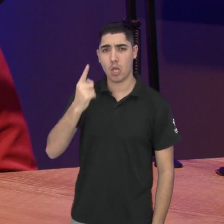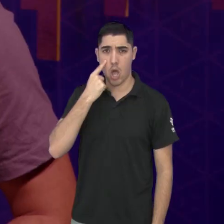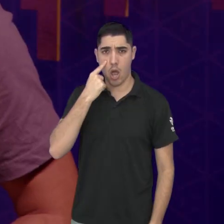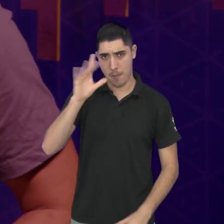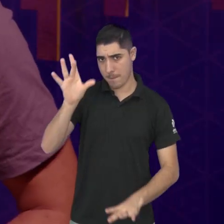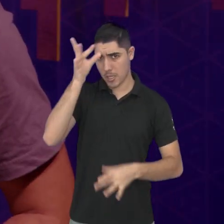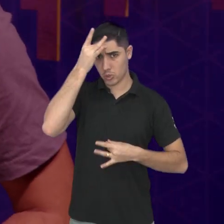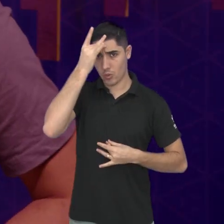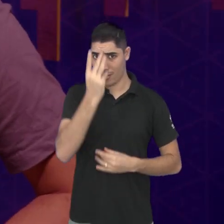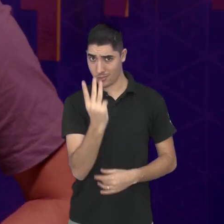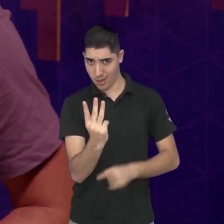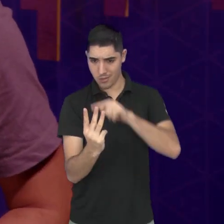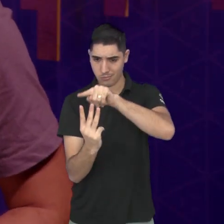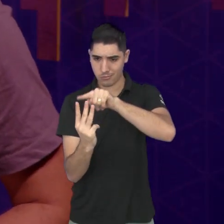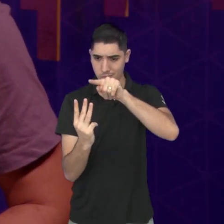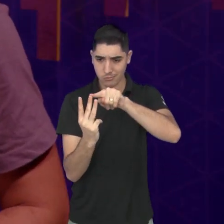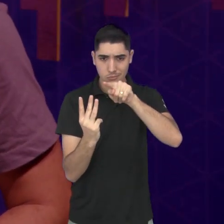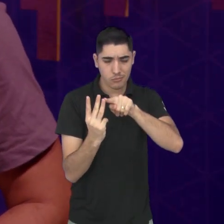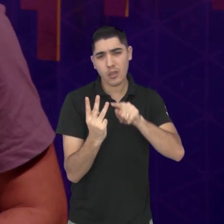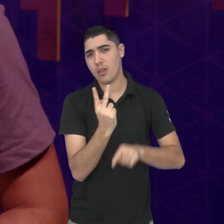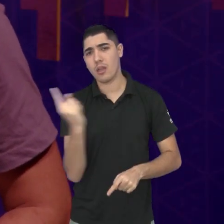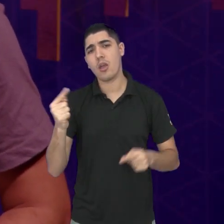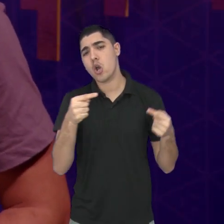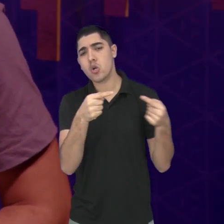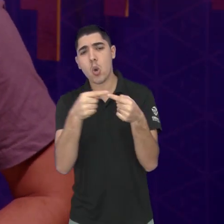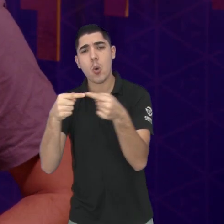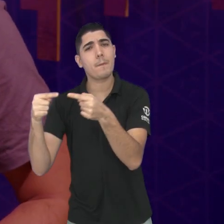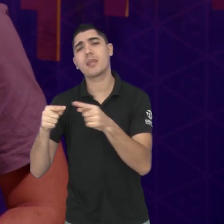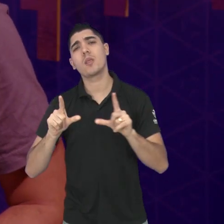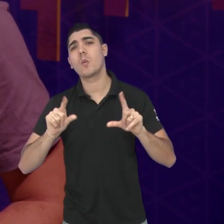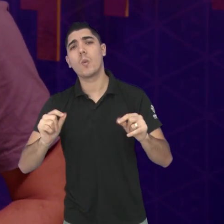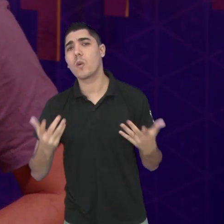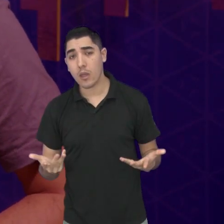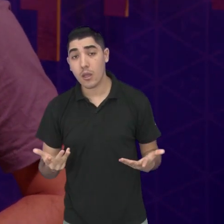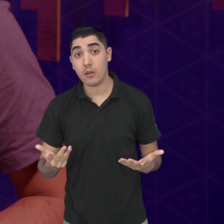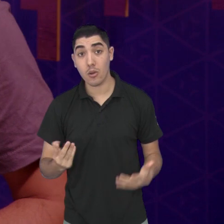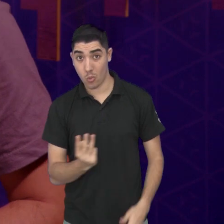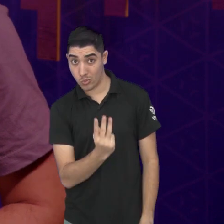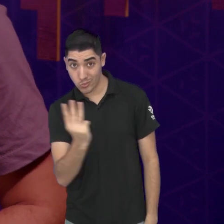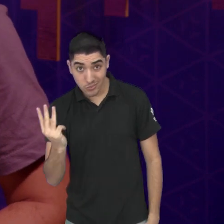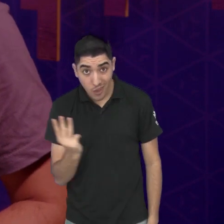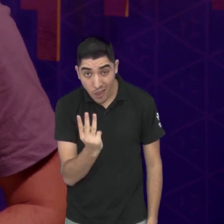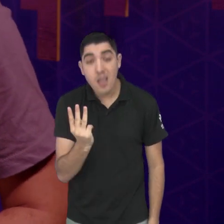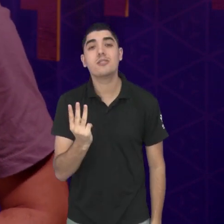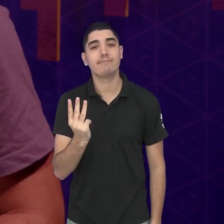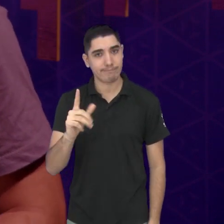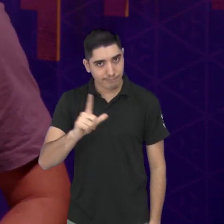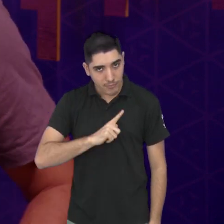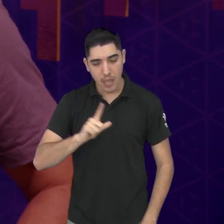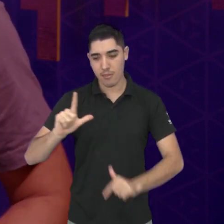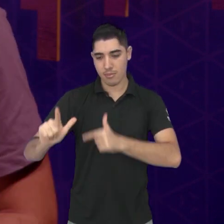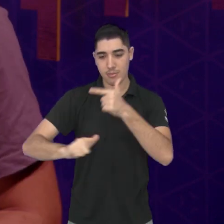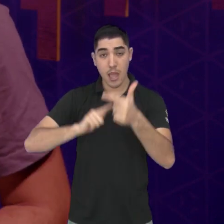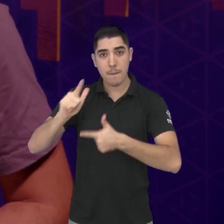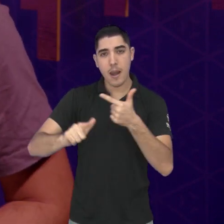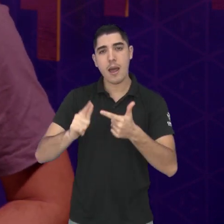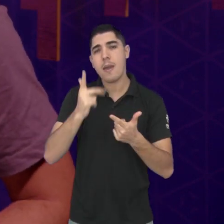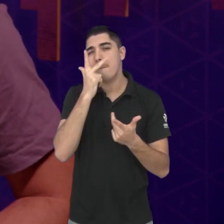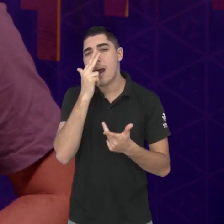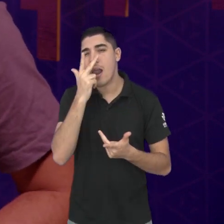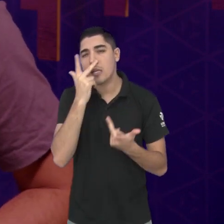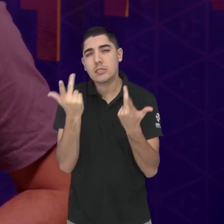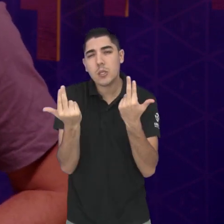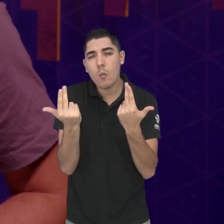identidade. E o que a Chihiro, a Cinderela e o Denji do anime Chainsaw Man têm em comum? Todos eles vivem